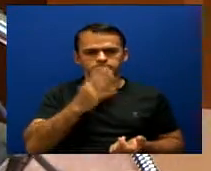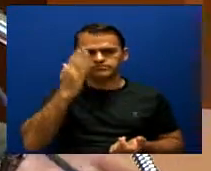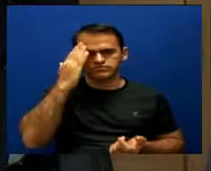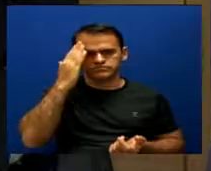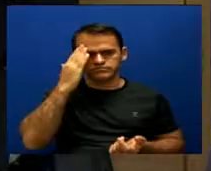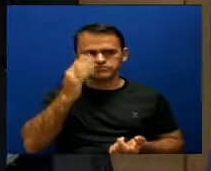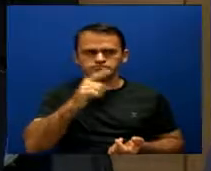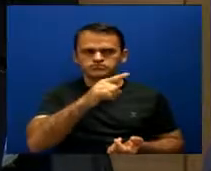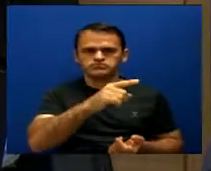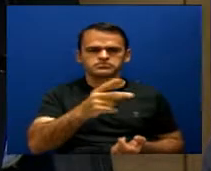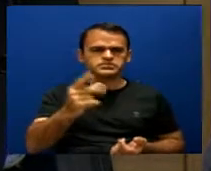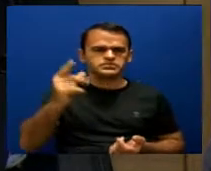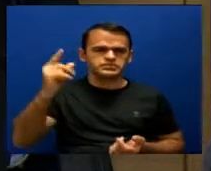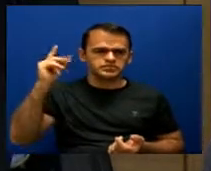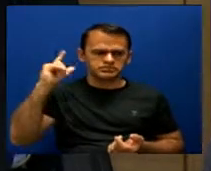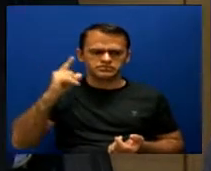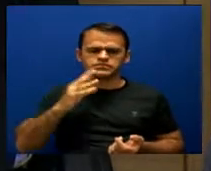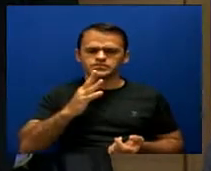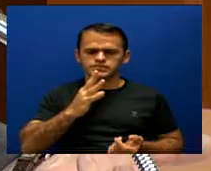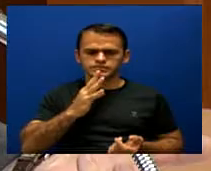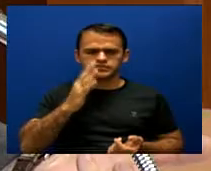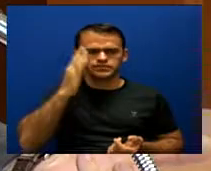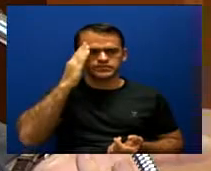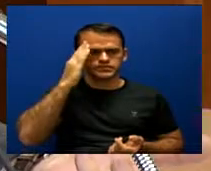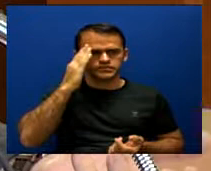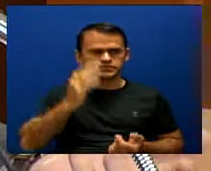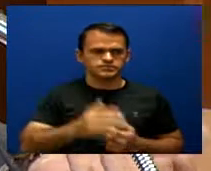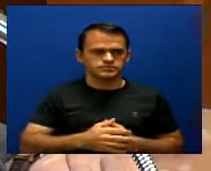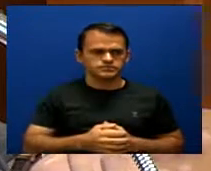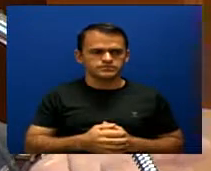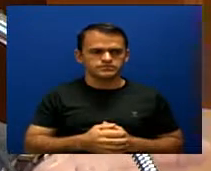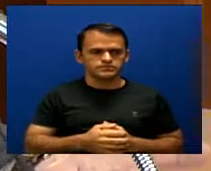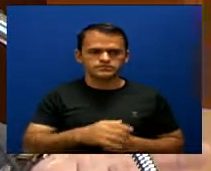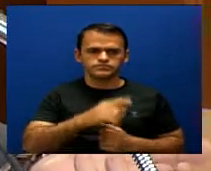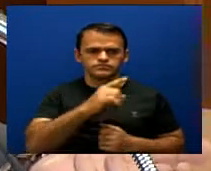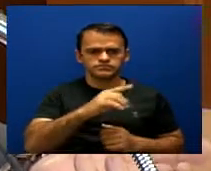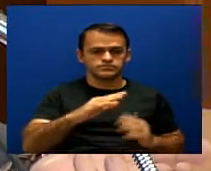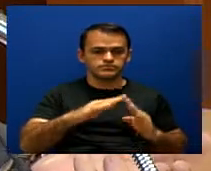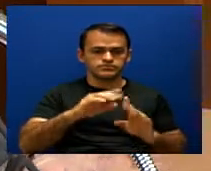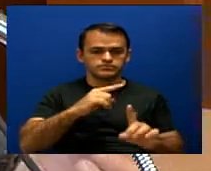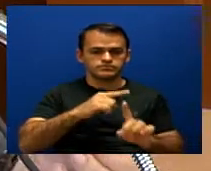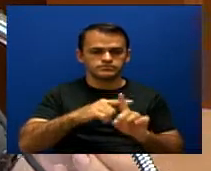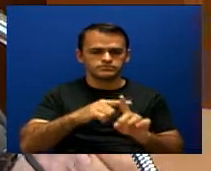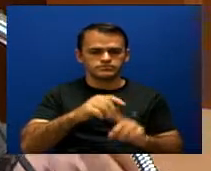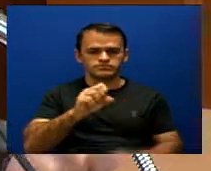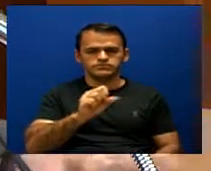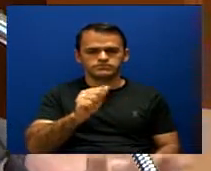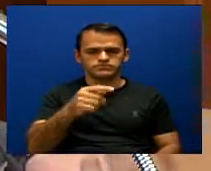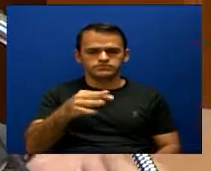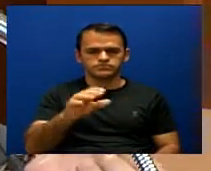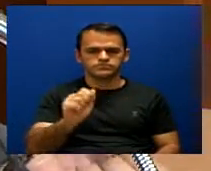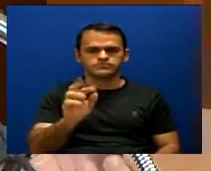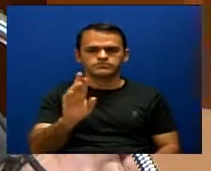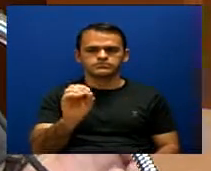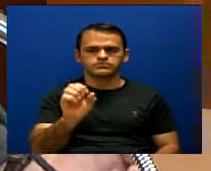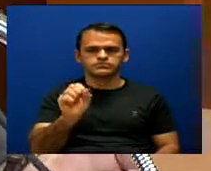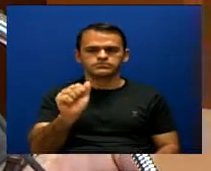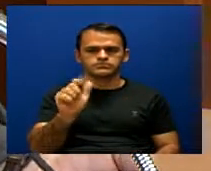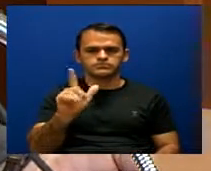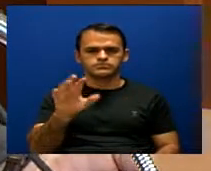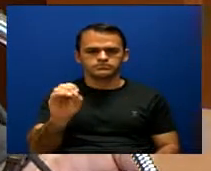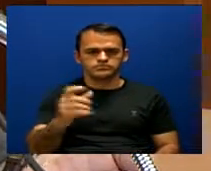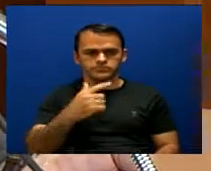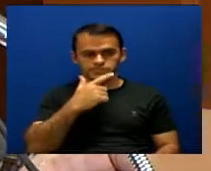sua origem, sei quando se ordenou na minha igreja de Santa Rosália, né? Estava lá.